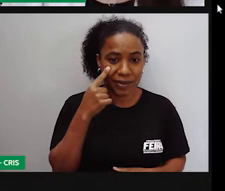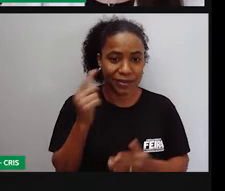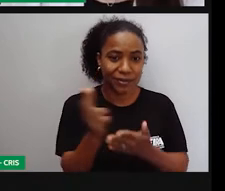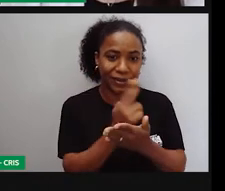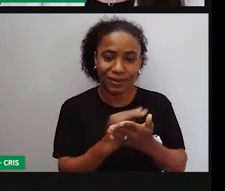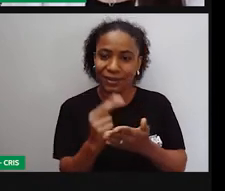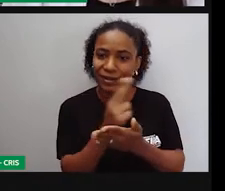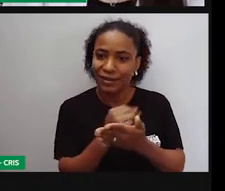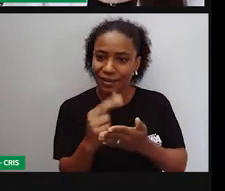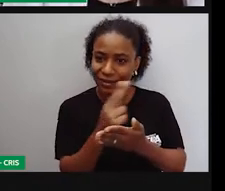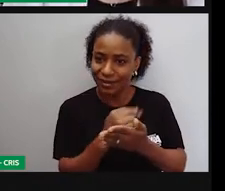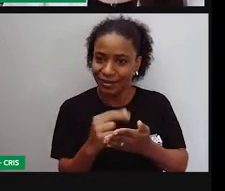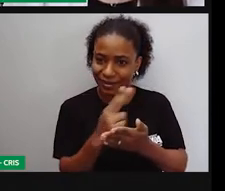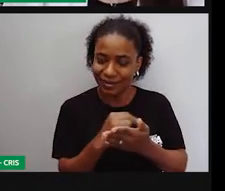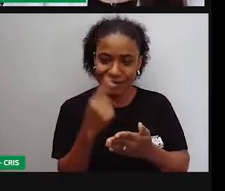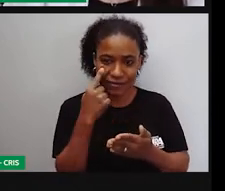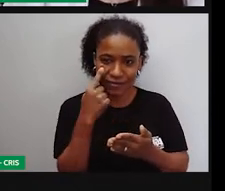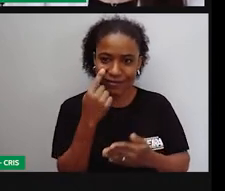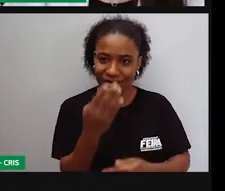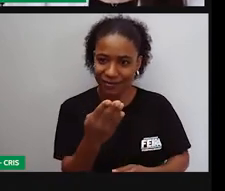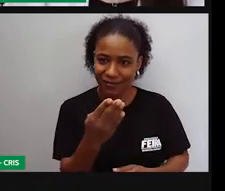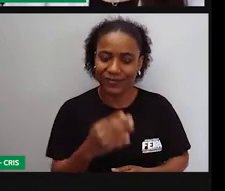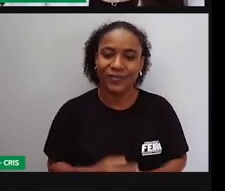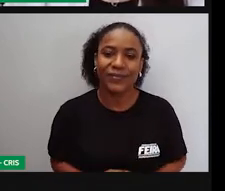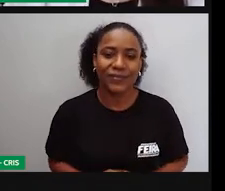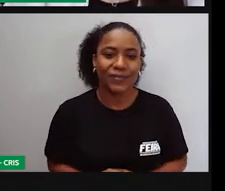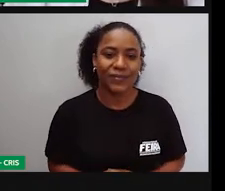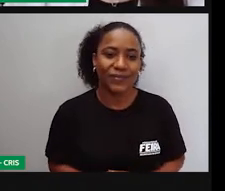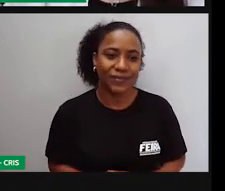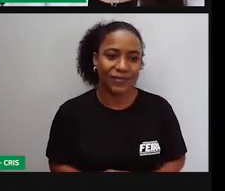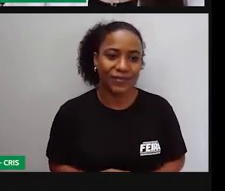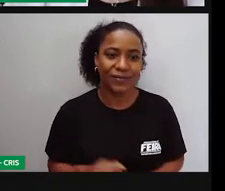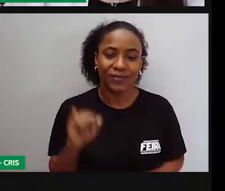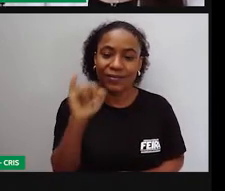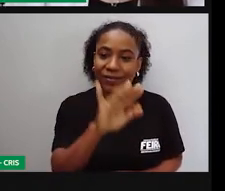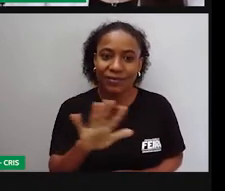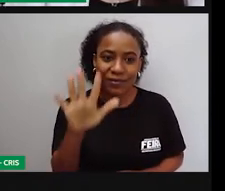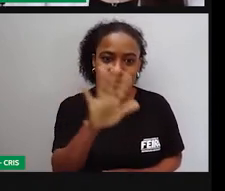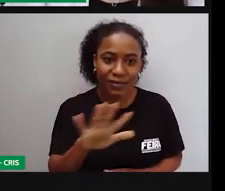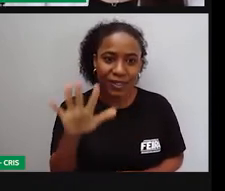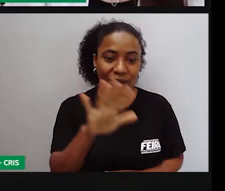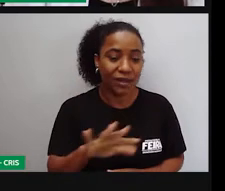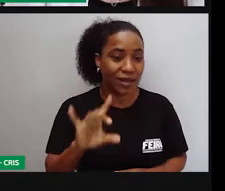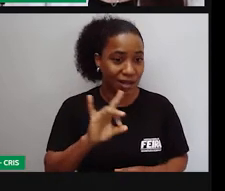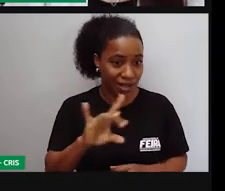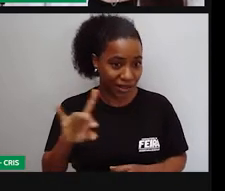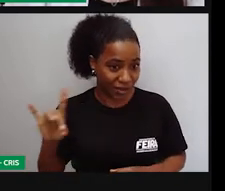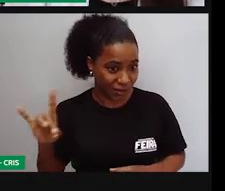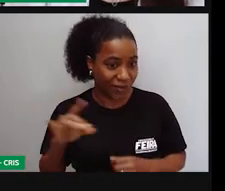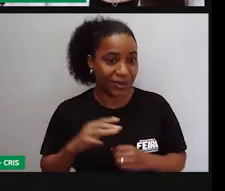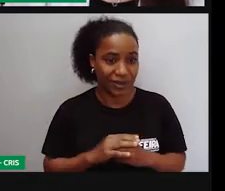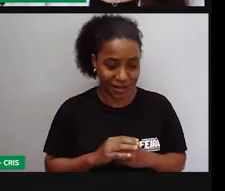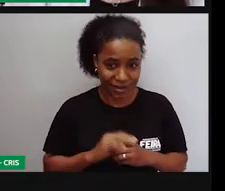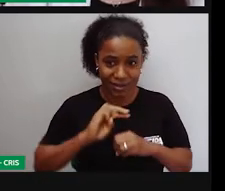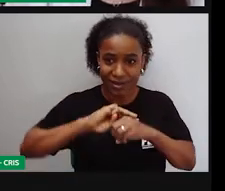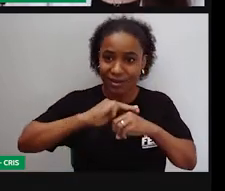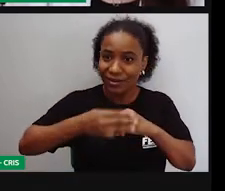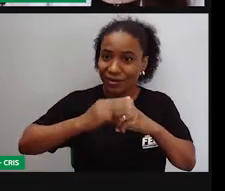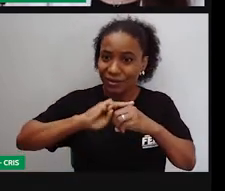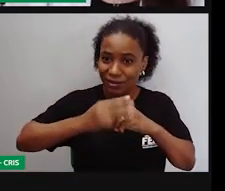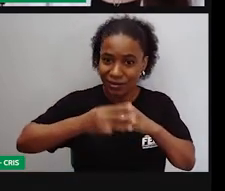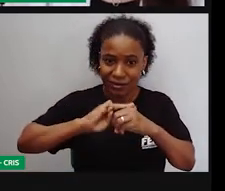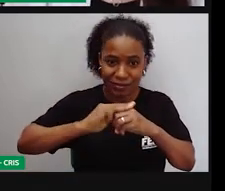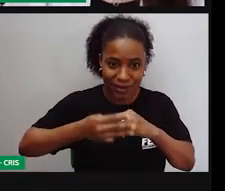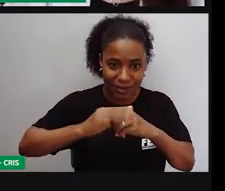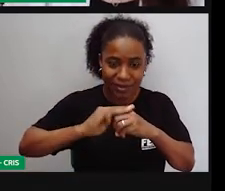ver algumas partes, citoplasma, membrana plasmática, ribossomos, o